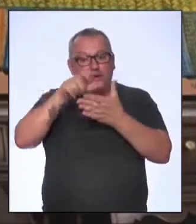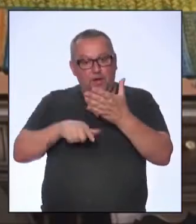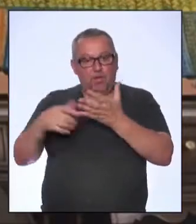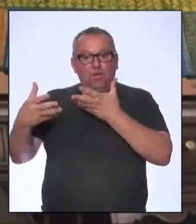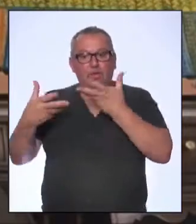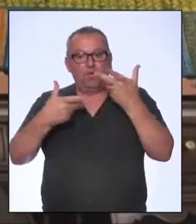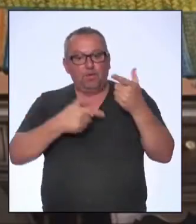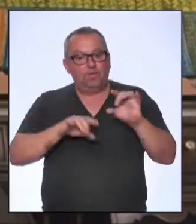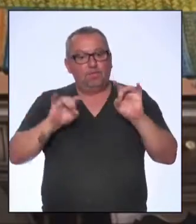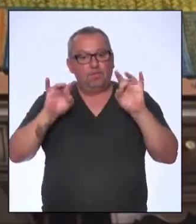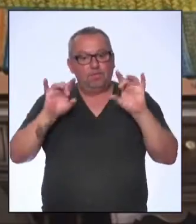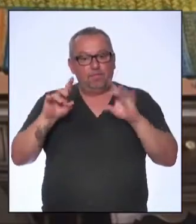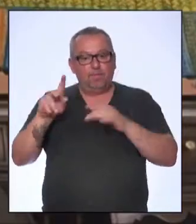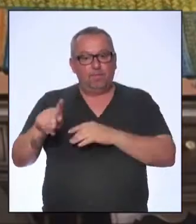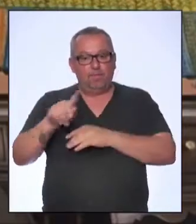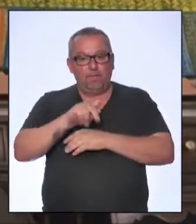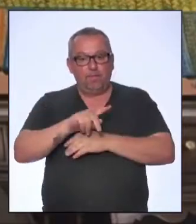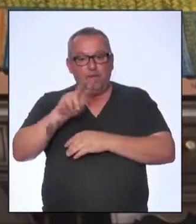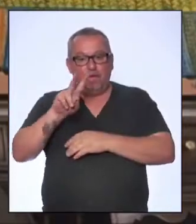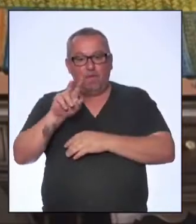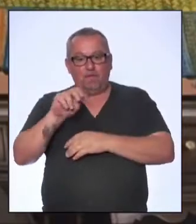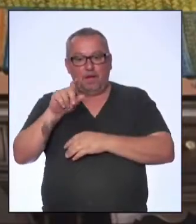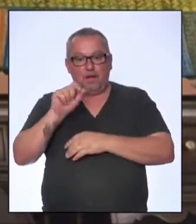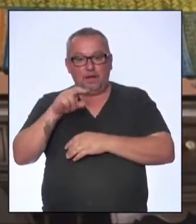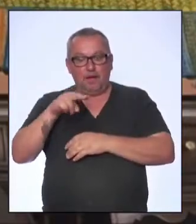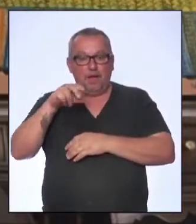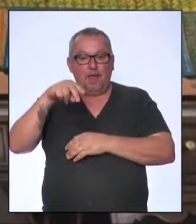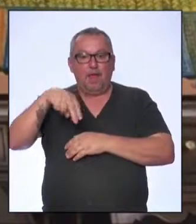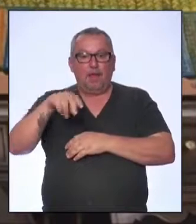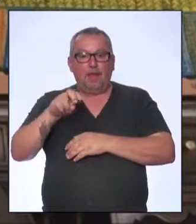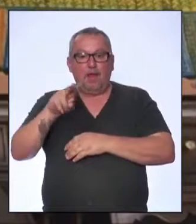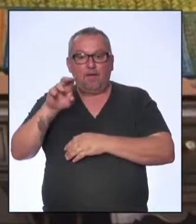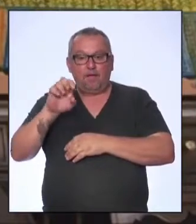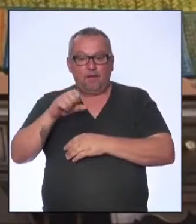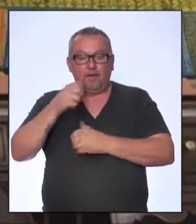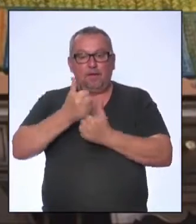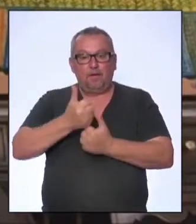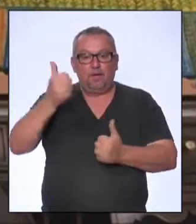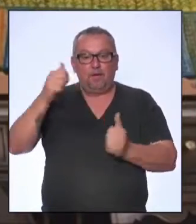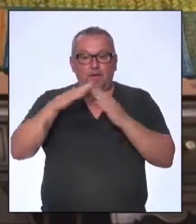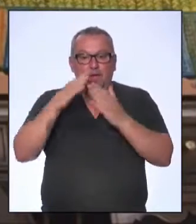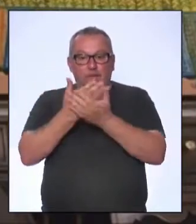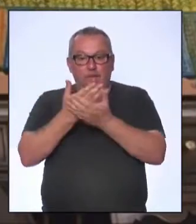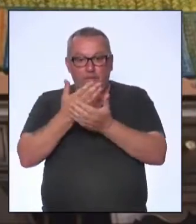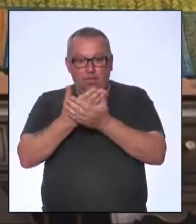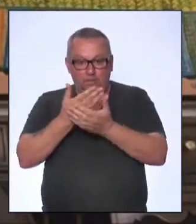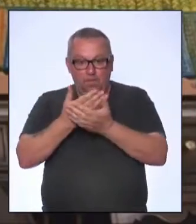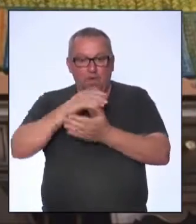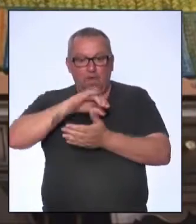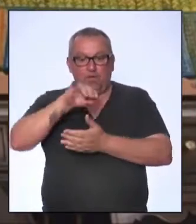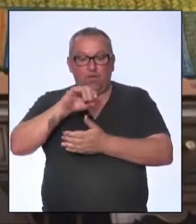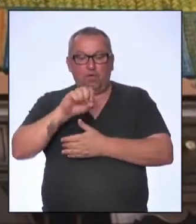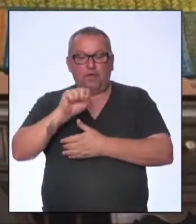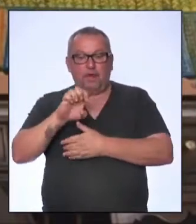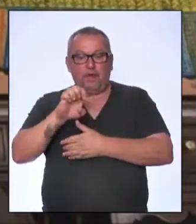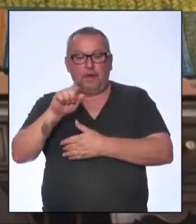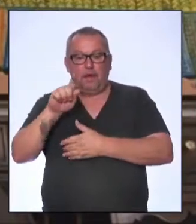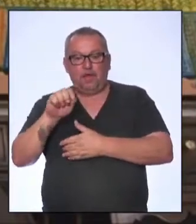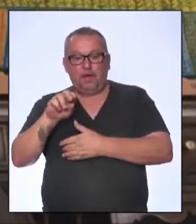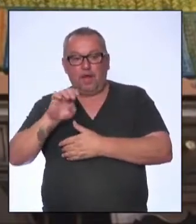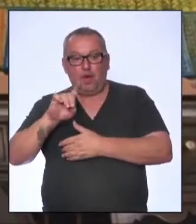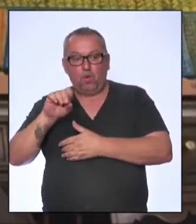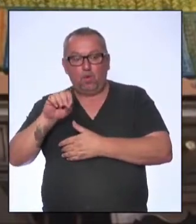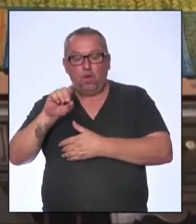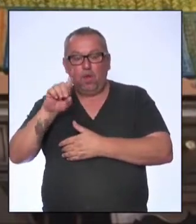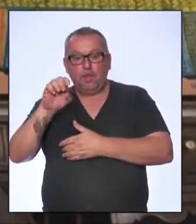muito especial, que é o professor Wagner Neves, que é o diretor da Escola Estadual José Geraldo de Lima. É um prazer